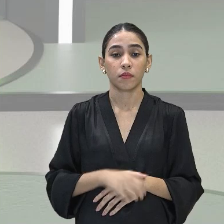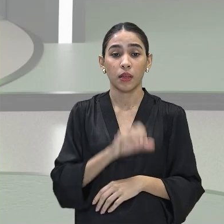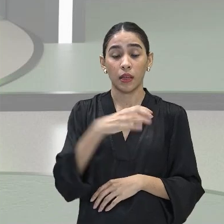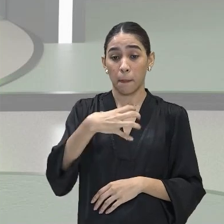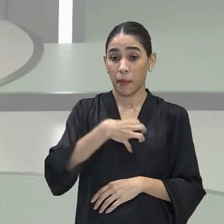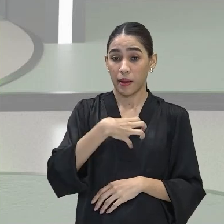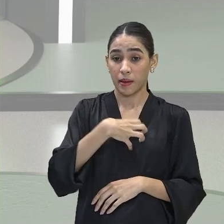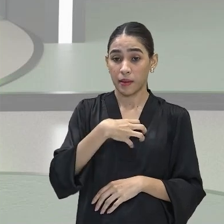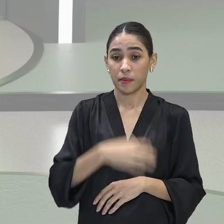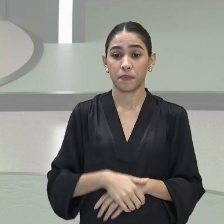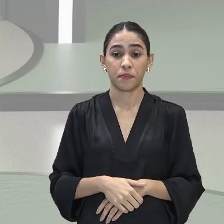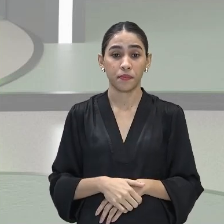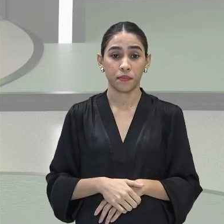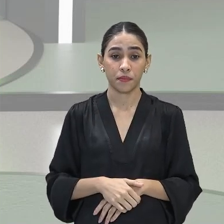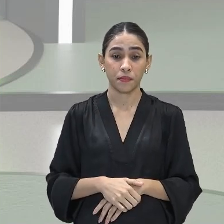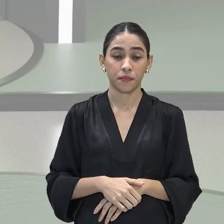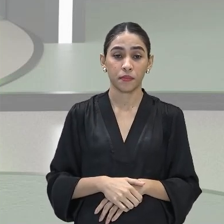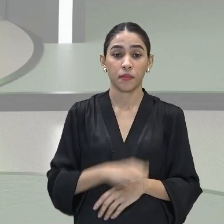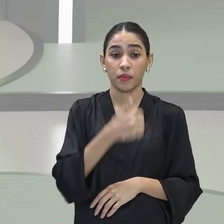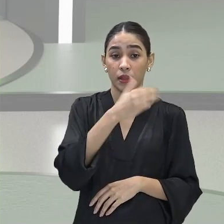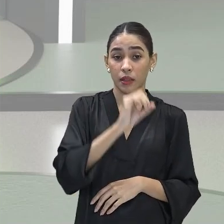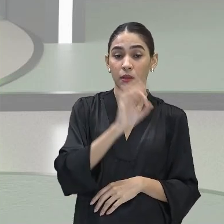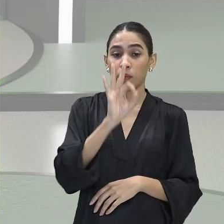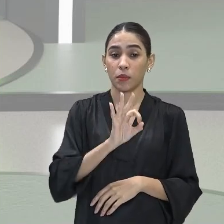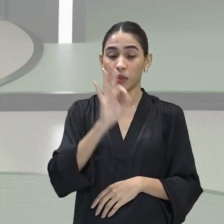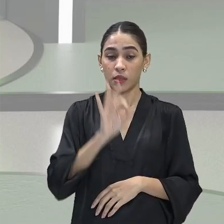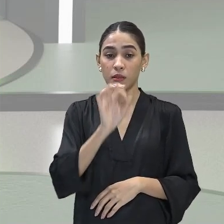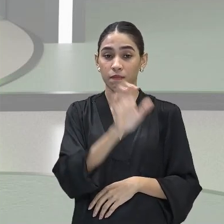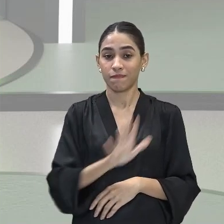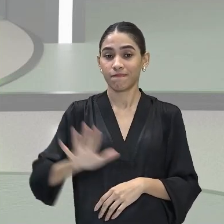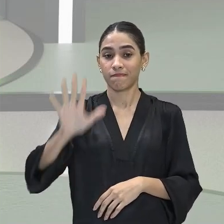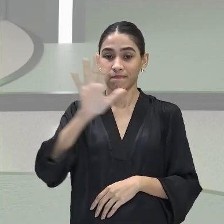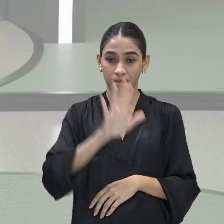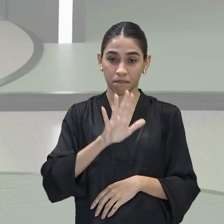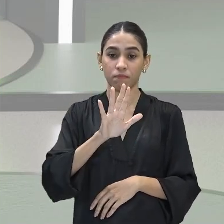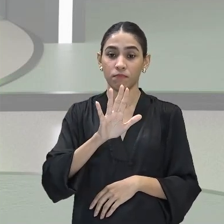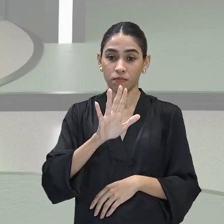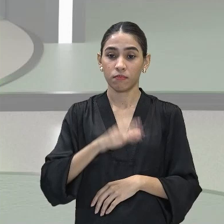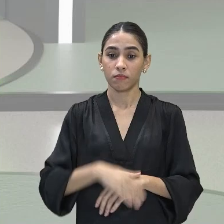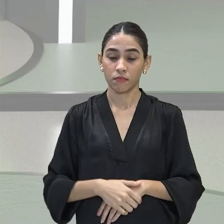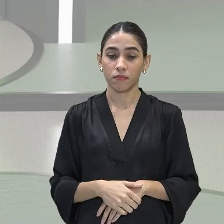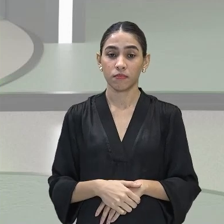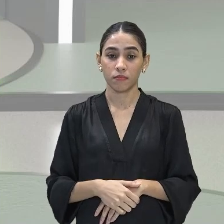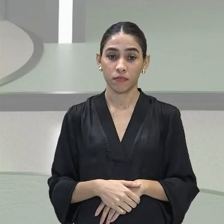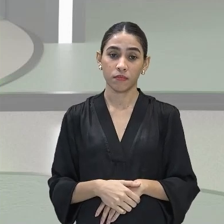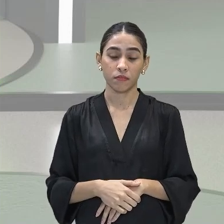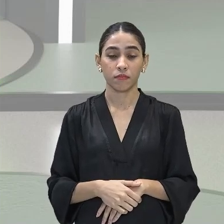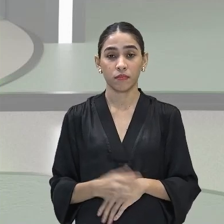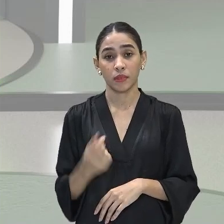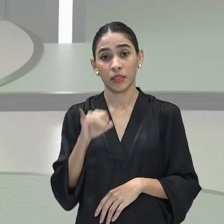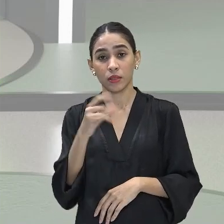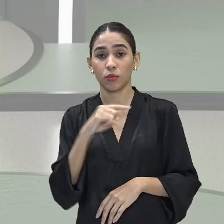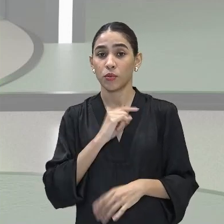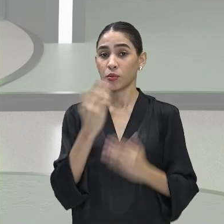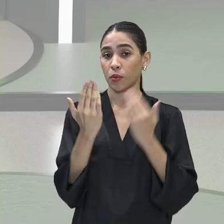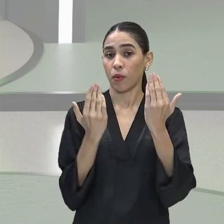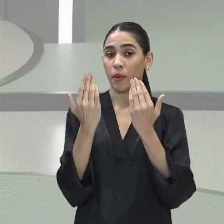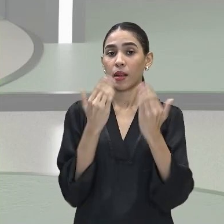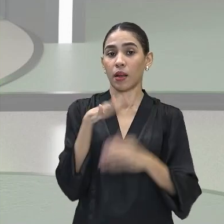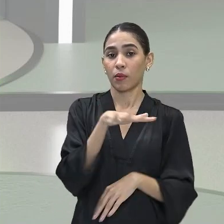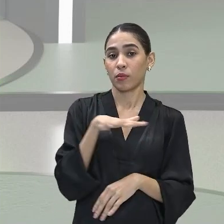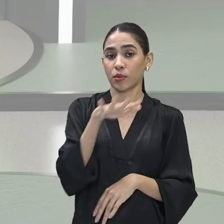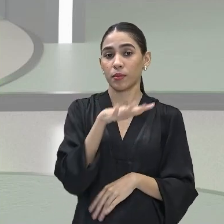Bahia, né? Então, existe aqui, ó, 10% do território nacional, né? Se a gente for comparar esse espaço aqui